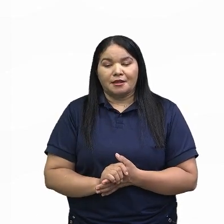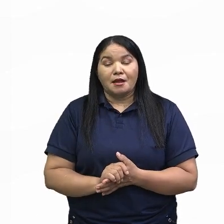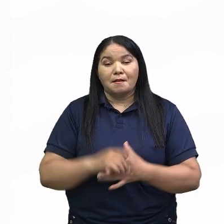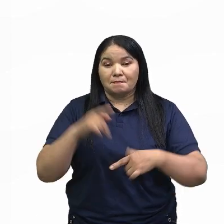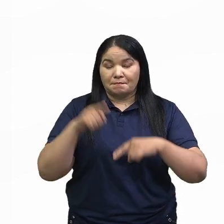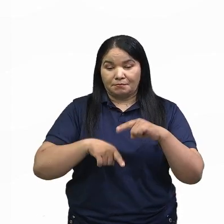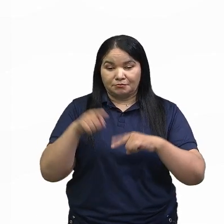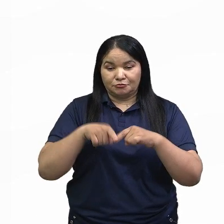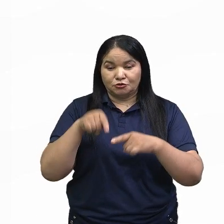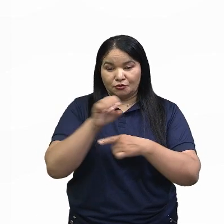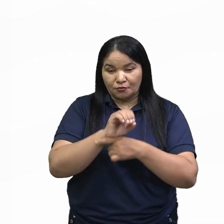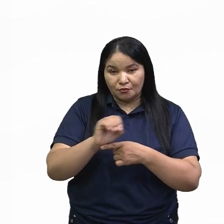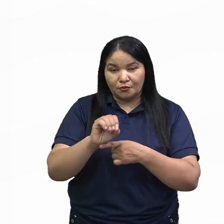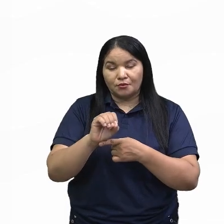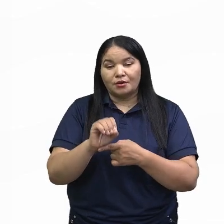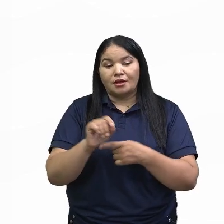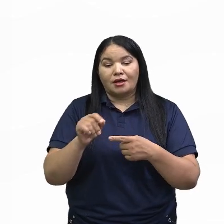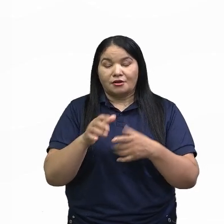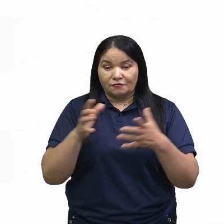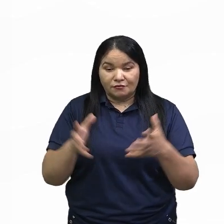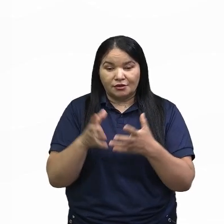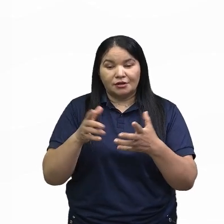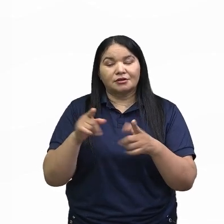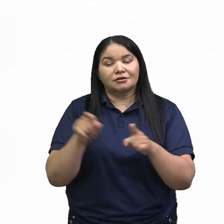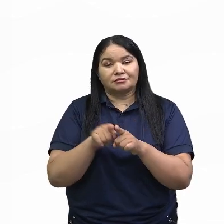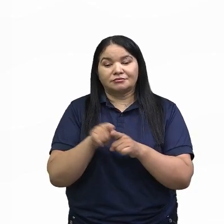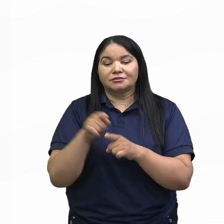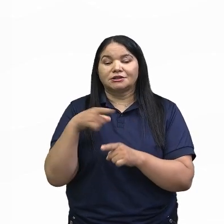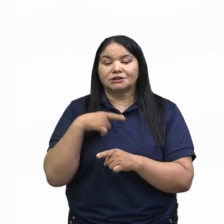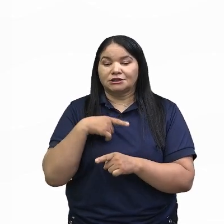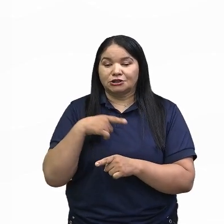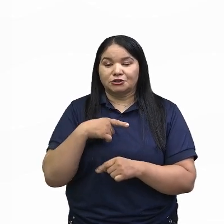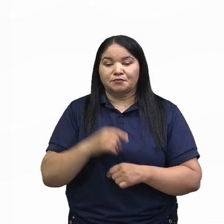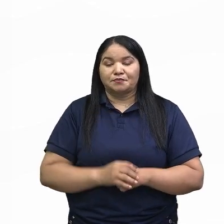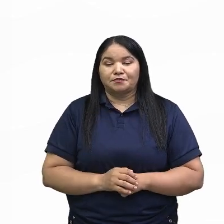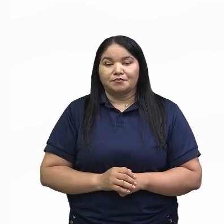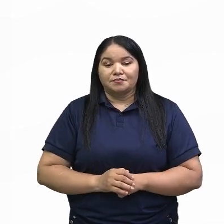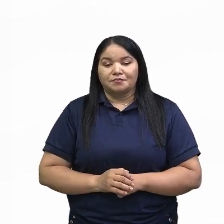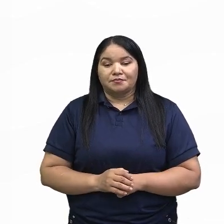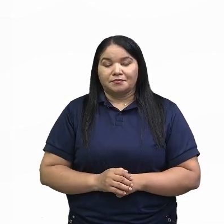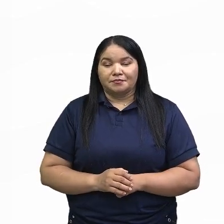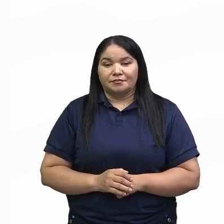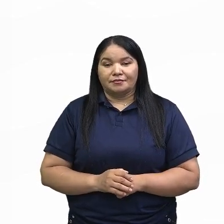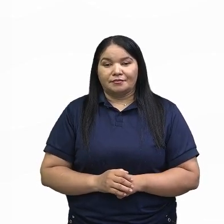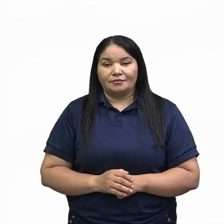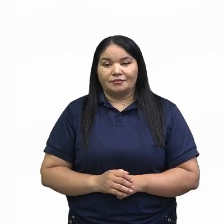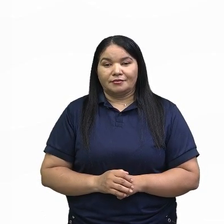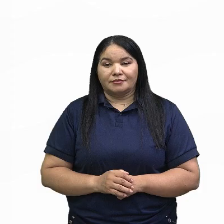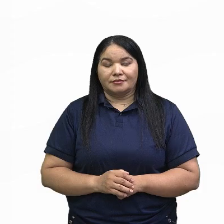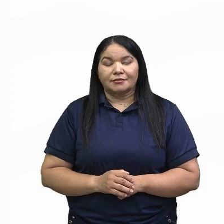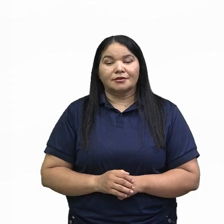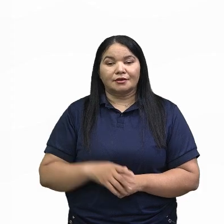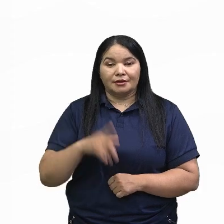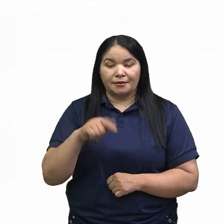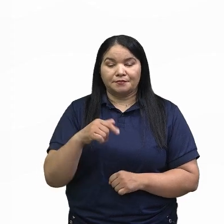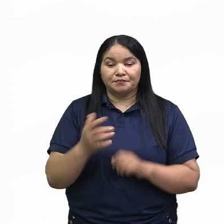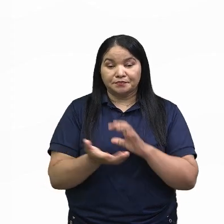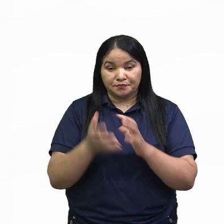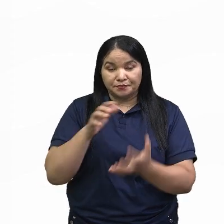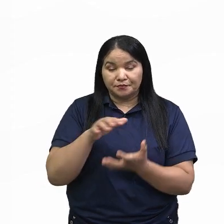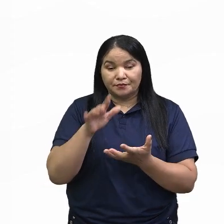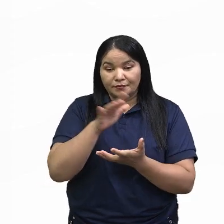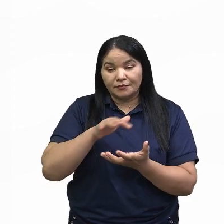matéria vegetal e orgânica existe, a biomassa é toda a matéria vegetal e orgânica